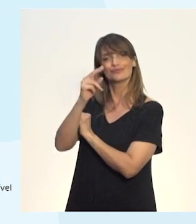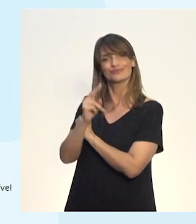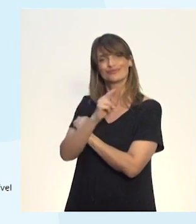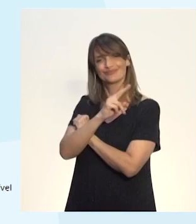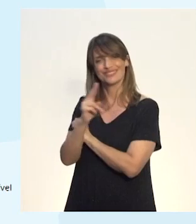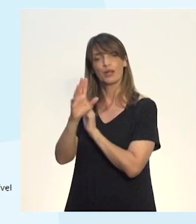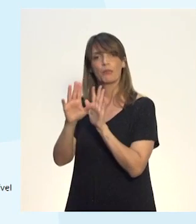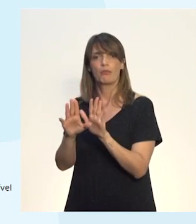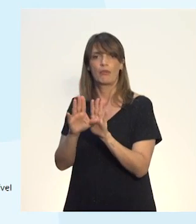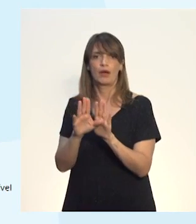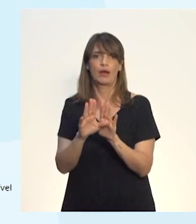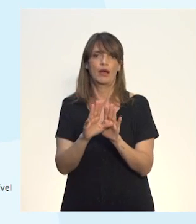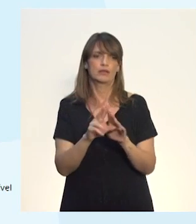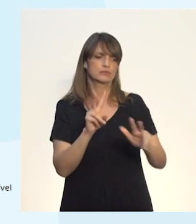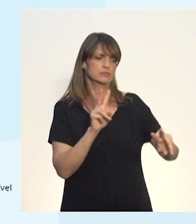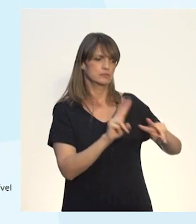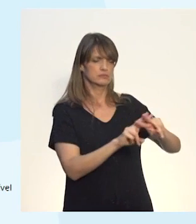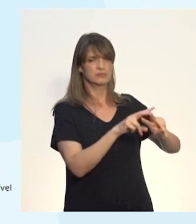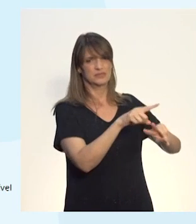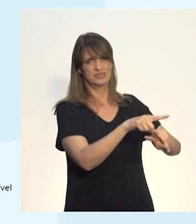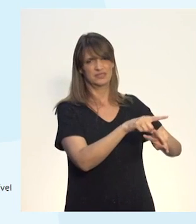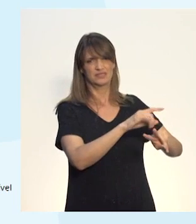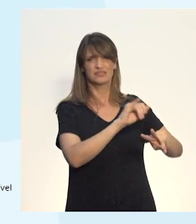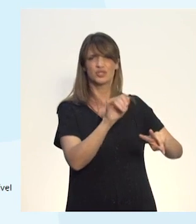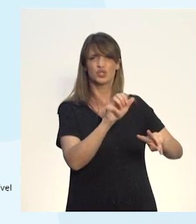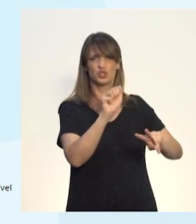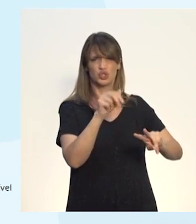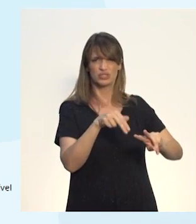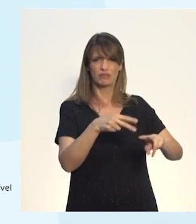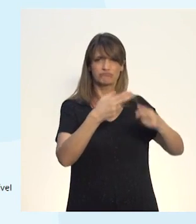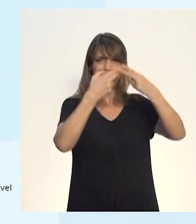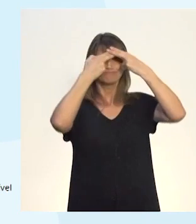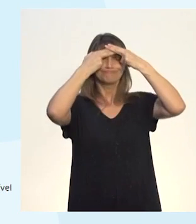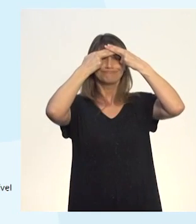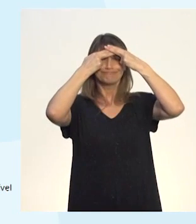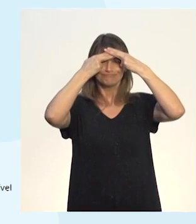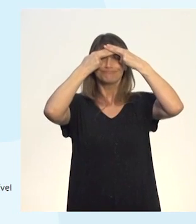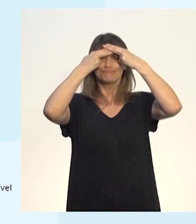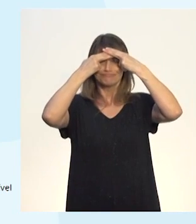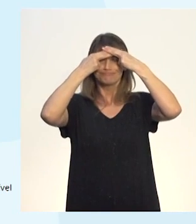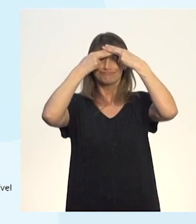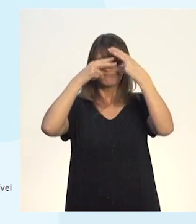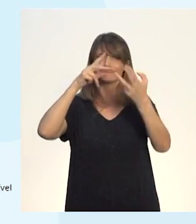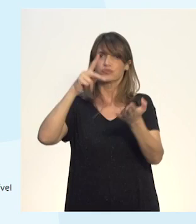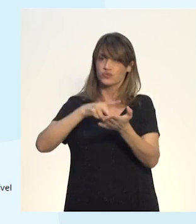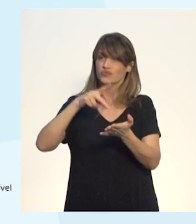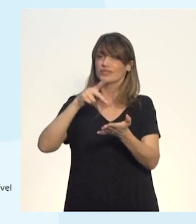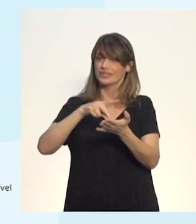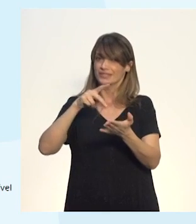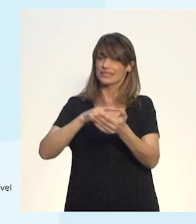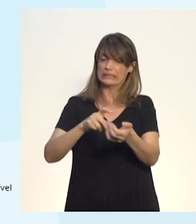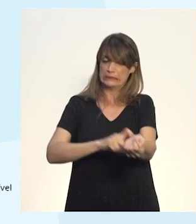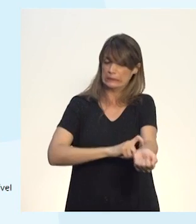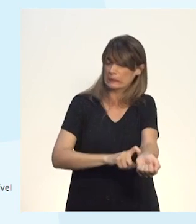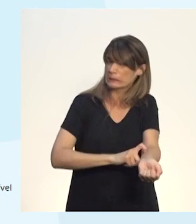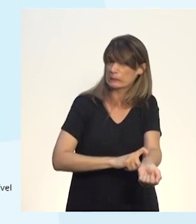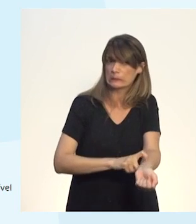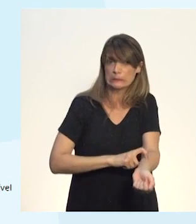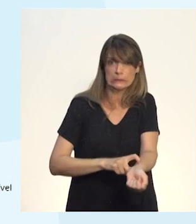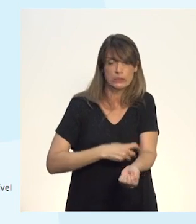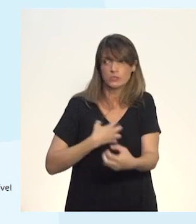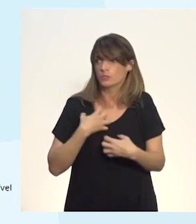prisão haviam deixado Jean Valjean tão revoltado, tão indignado, tão enfurecido, tão